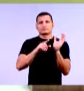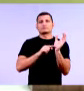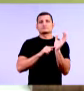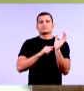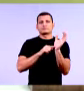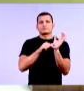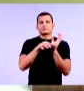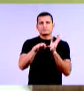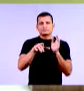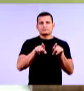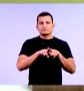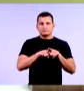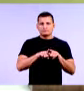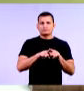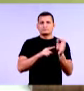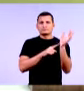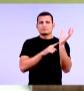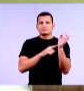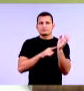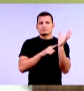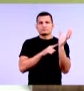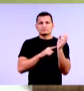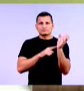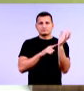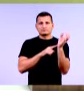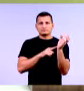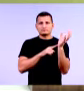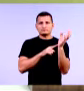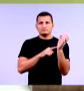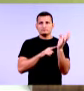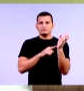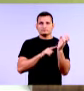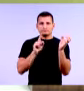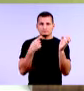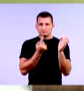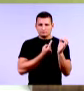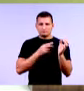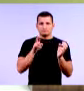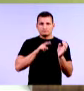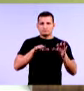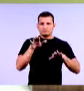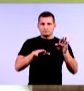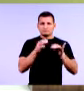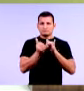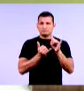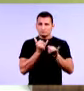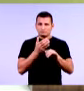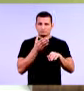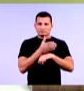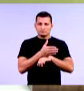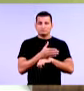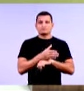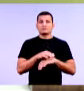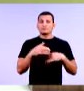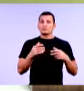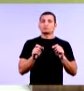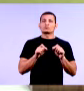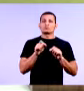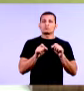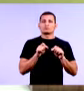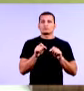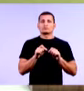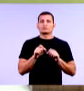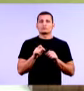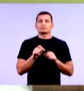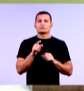nisso, nós temos a famosa Wi-Fi que nós utilizamos por vezes para acessar a internet. Então, o que que garante que você, quando você vai